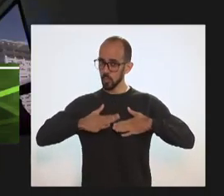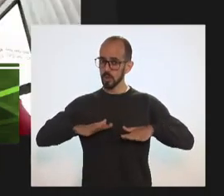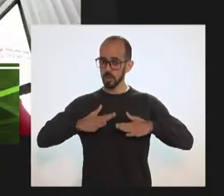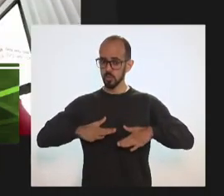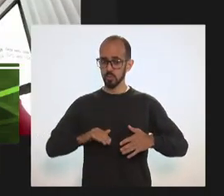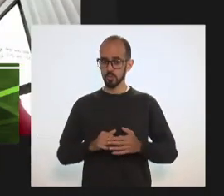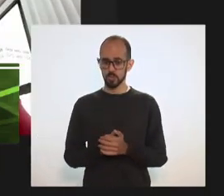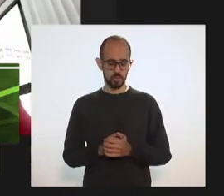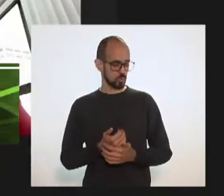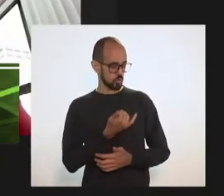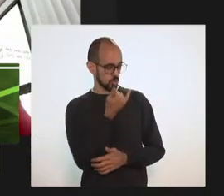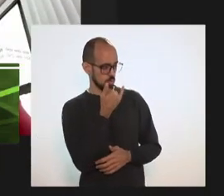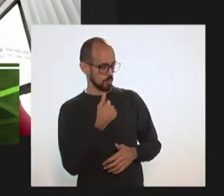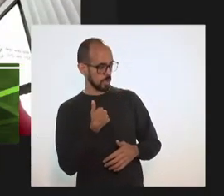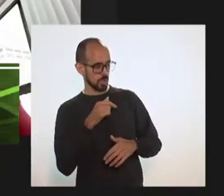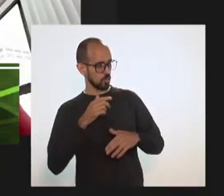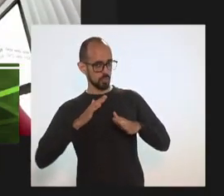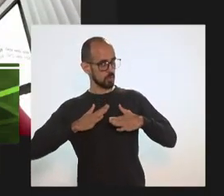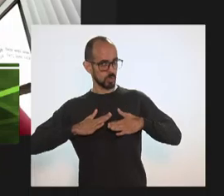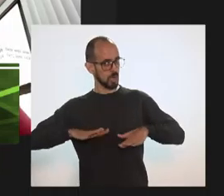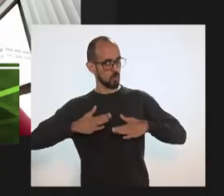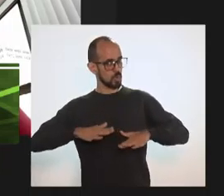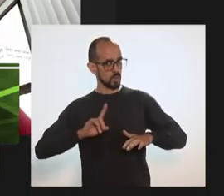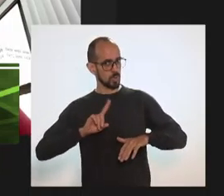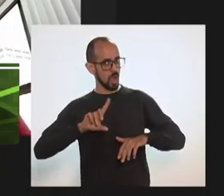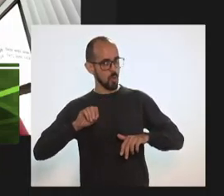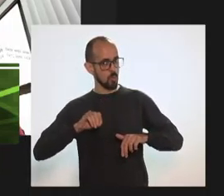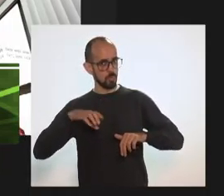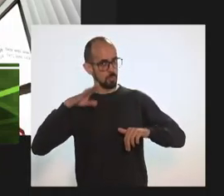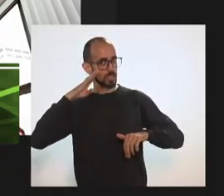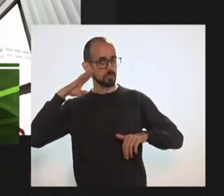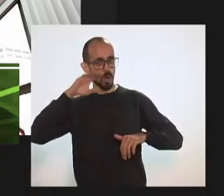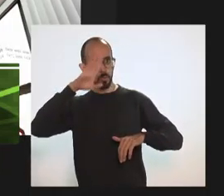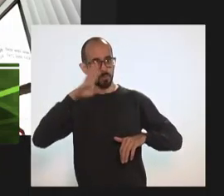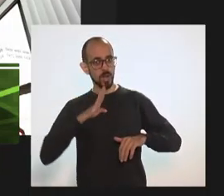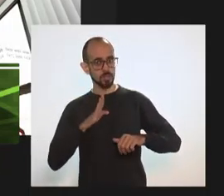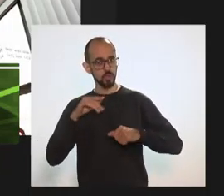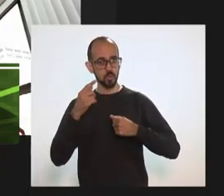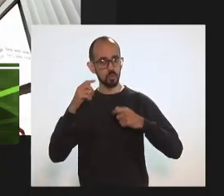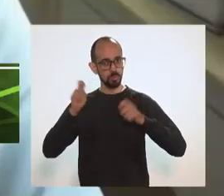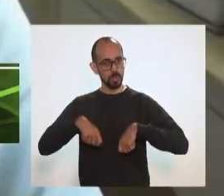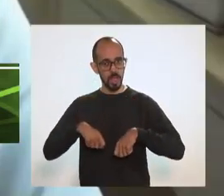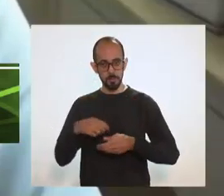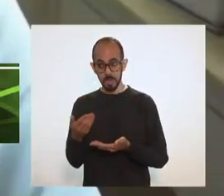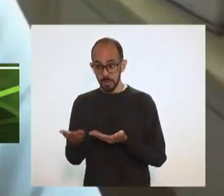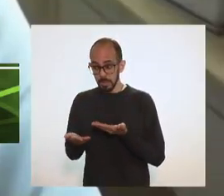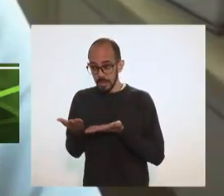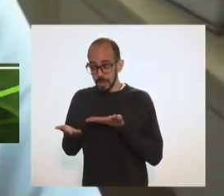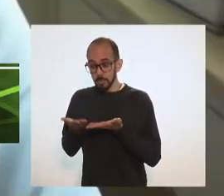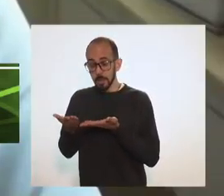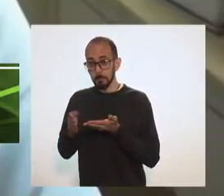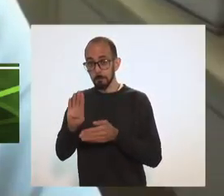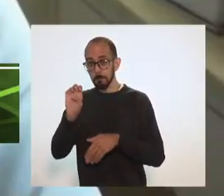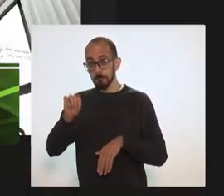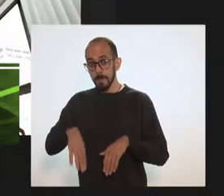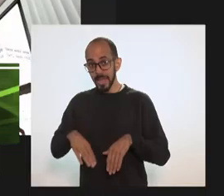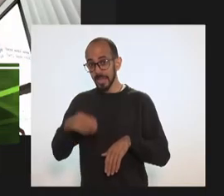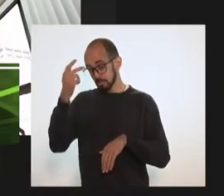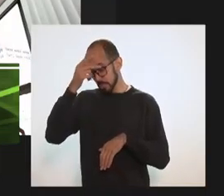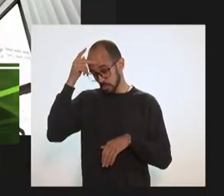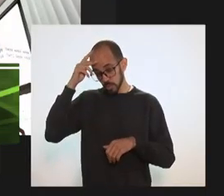é de qualquer forma, não, senhor. Você pode ficar tranquilo. É por isso que a gente precisa conversar isso melhor. Você pode ficar